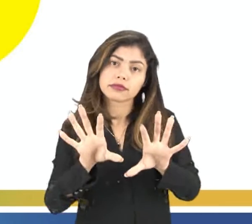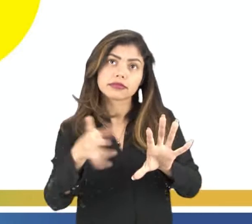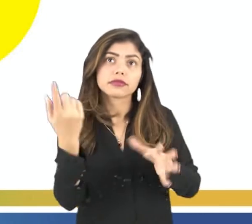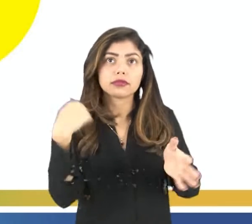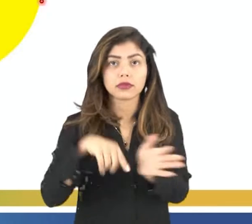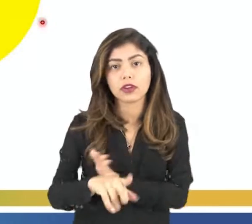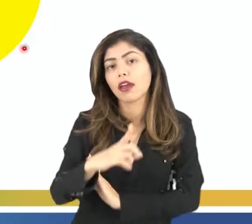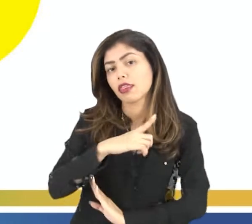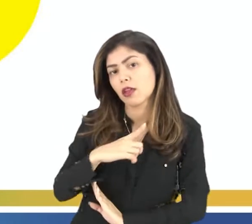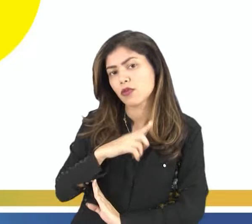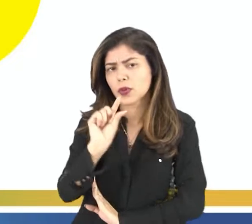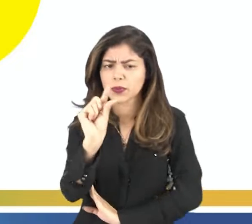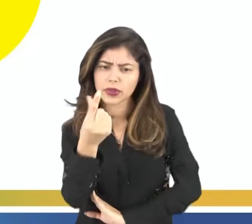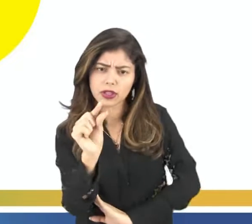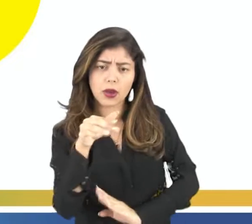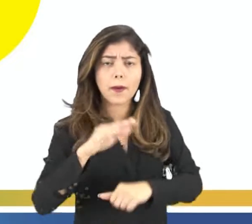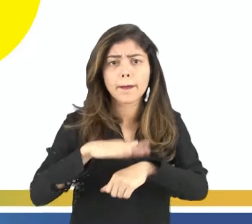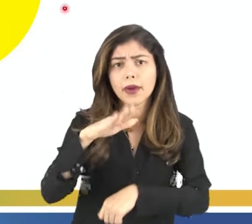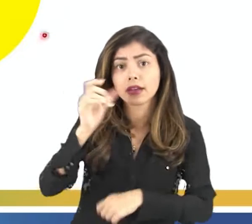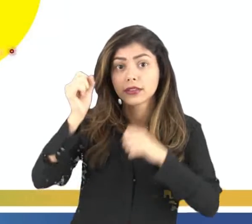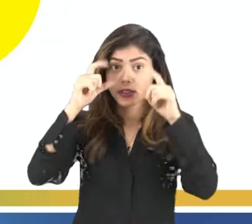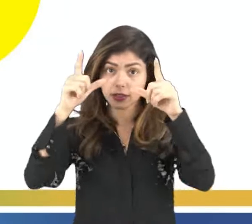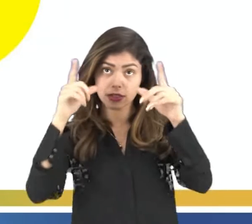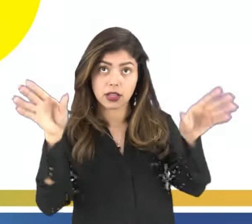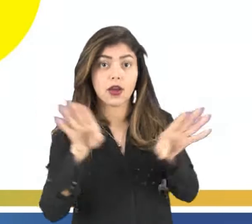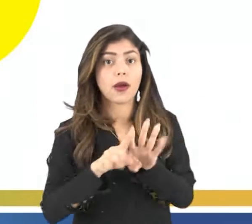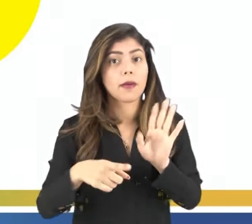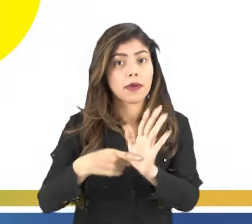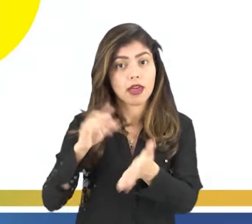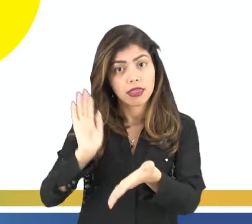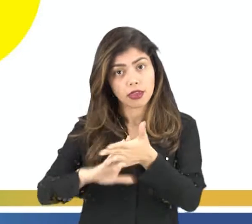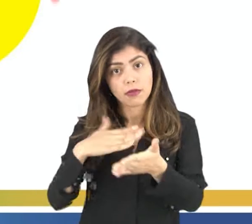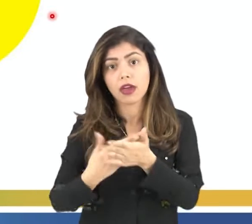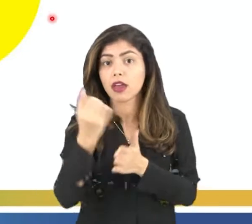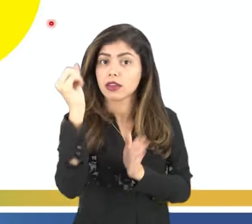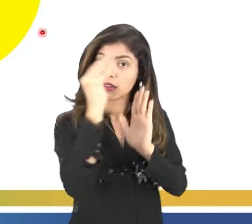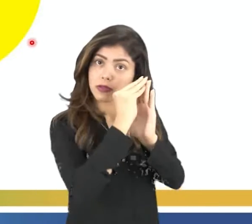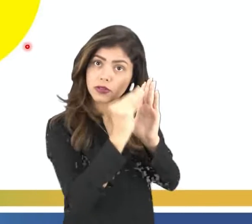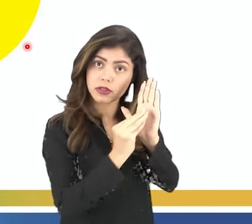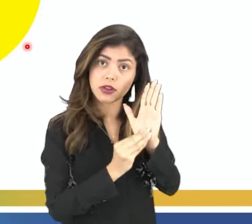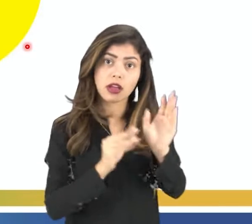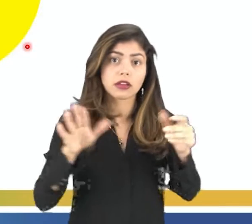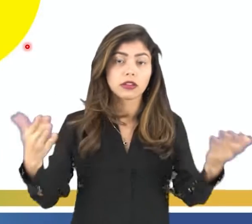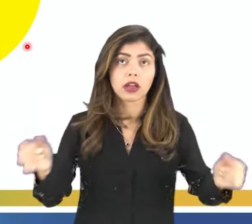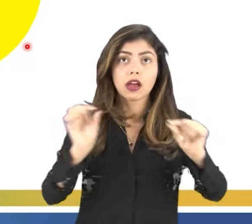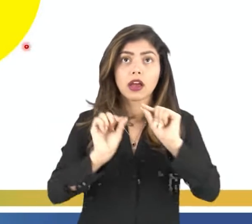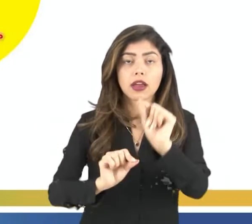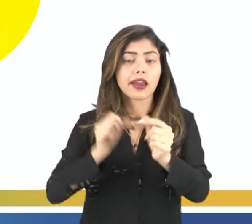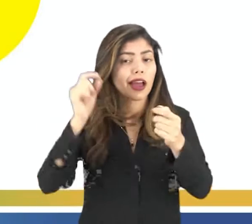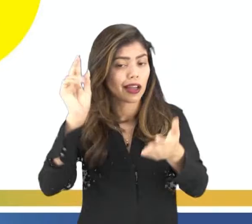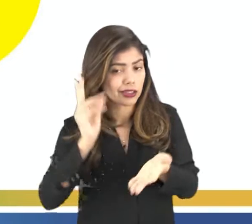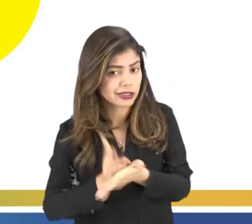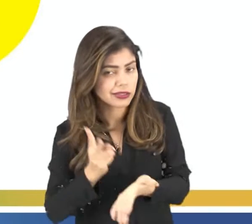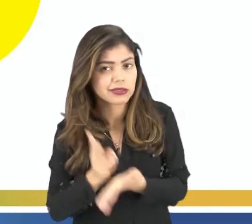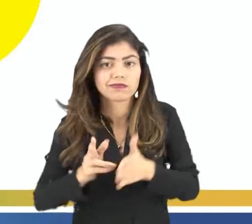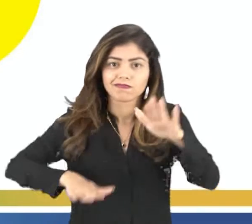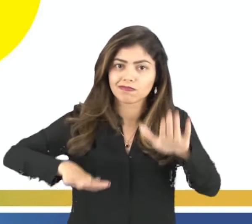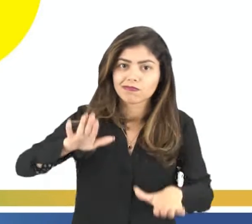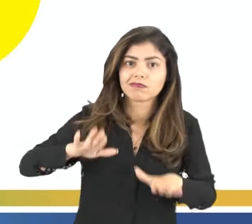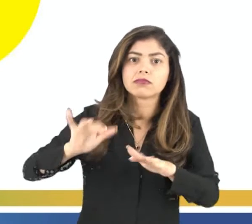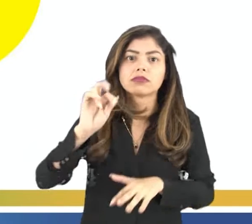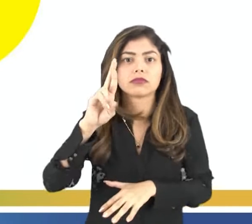que nós teremos que ter um pouco mais de atenção para interpretar os dados, tendo em vista que nem sempre o